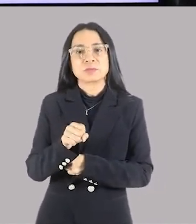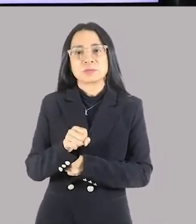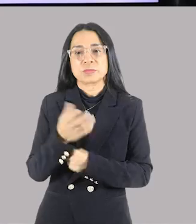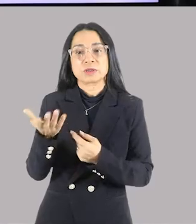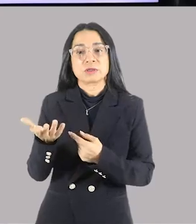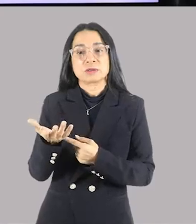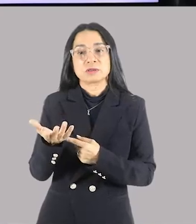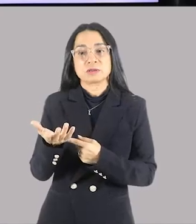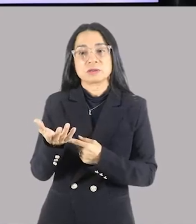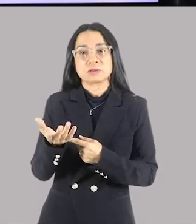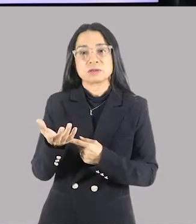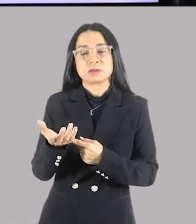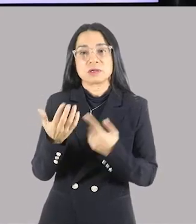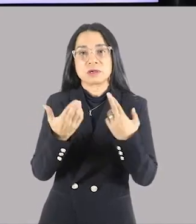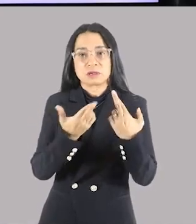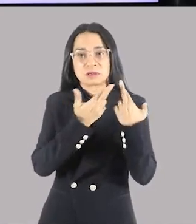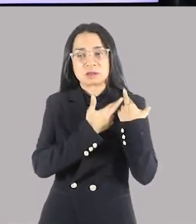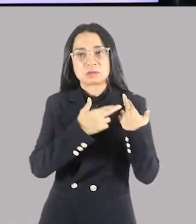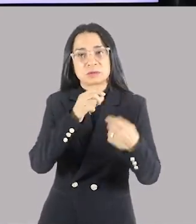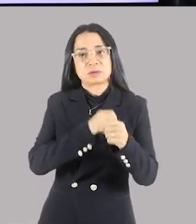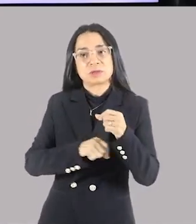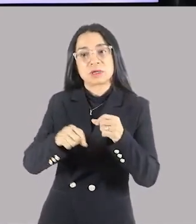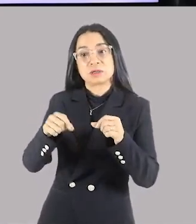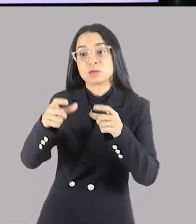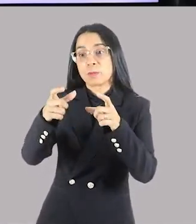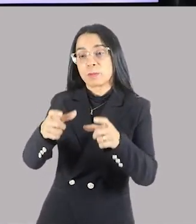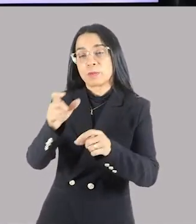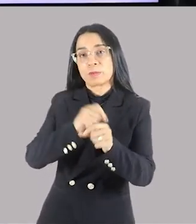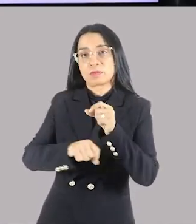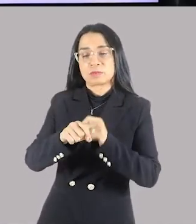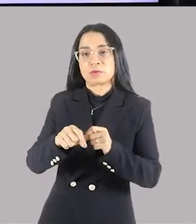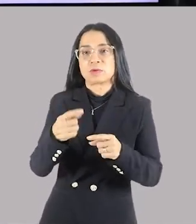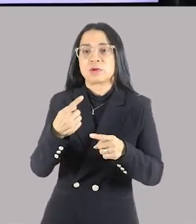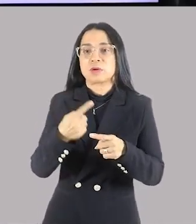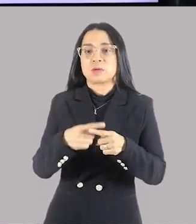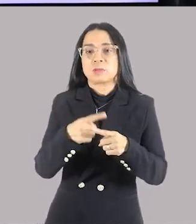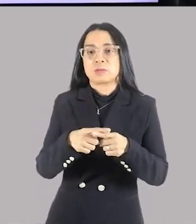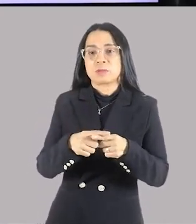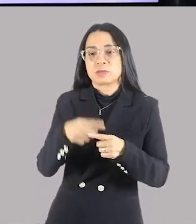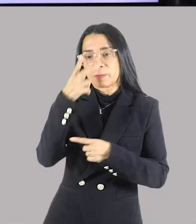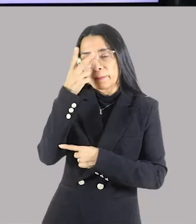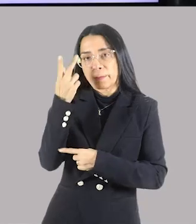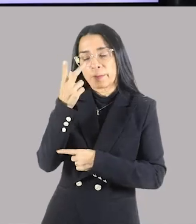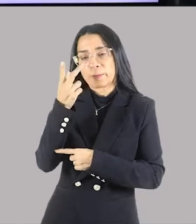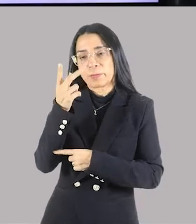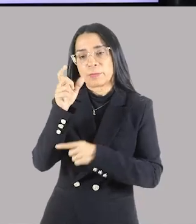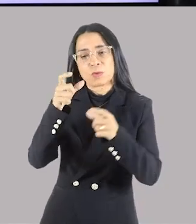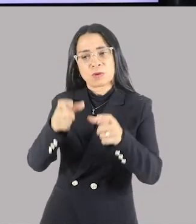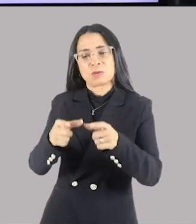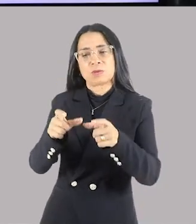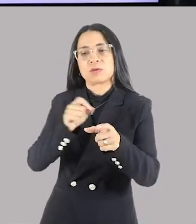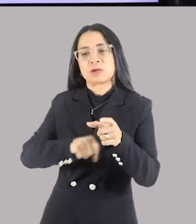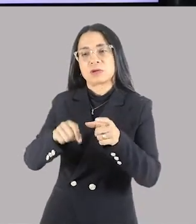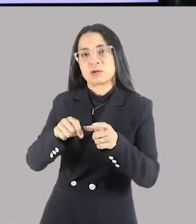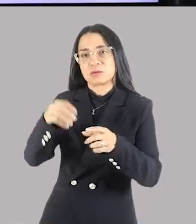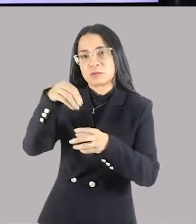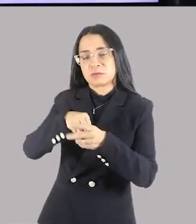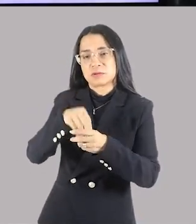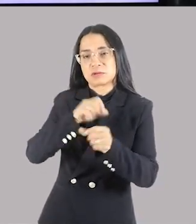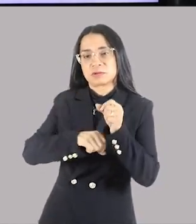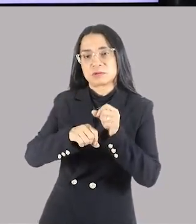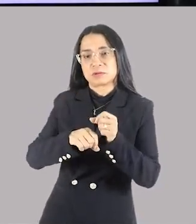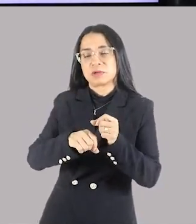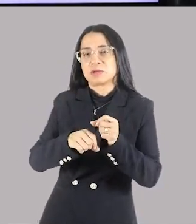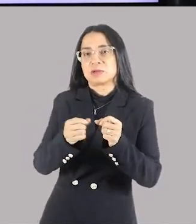pessoa jurídica a que ele é vinculado. Por quê? Porque essa pessoa jurídica que faz parte ou da administração pública direta ou